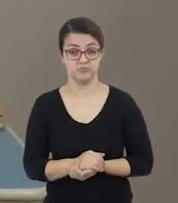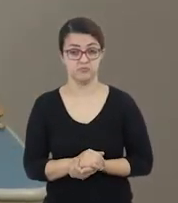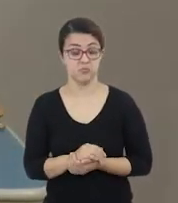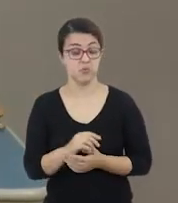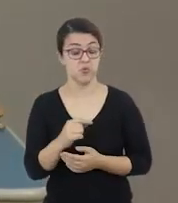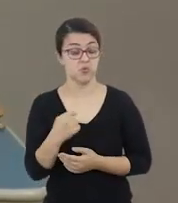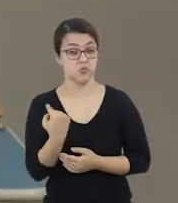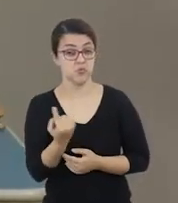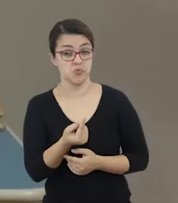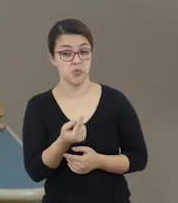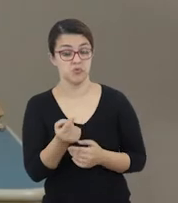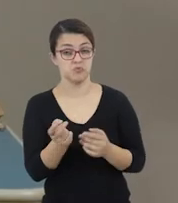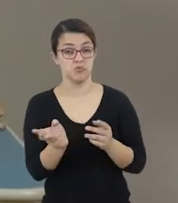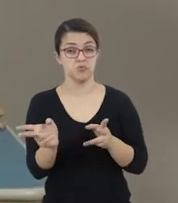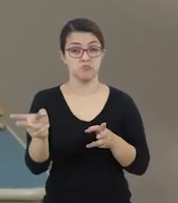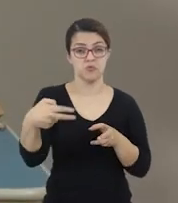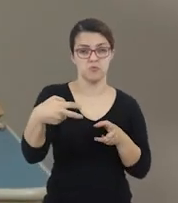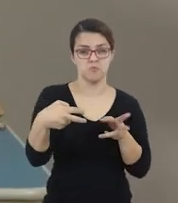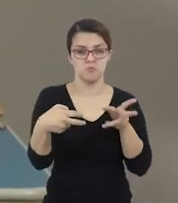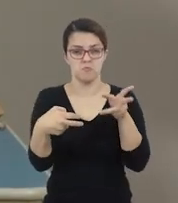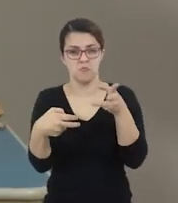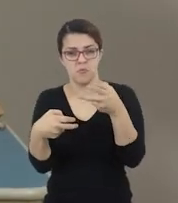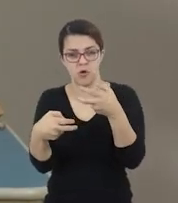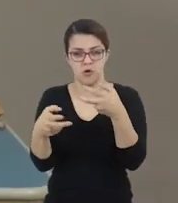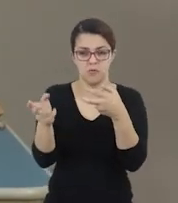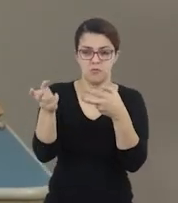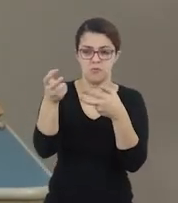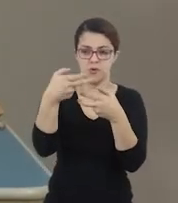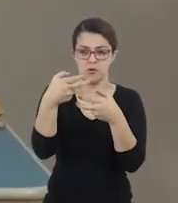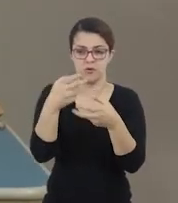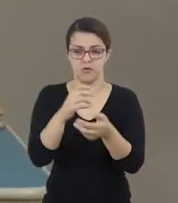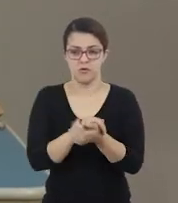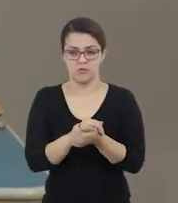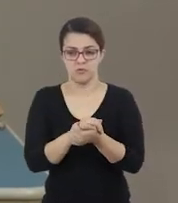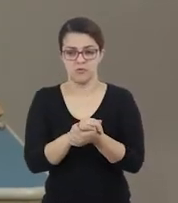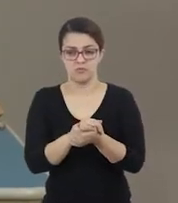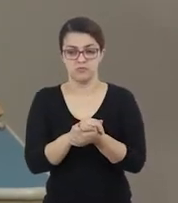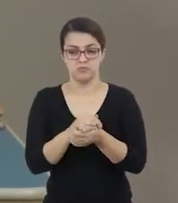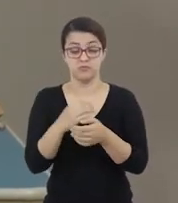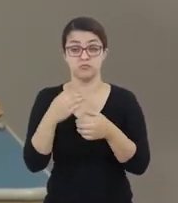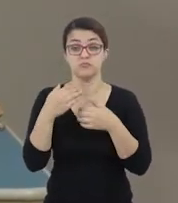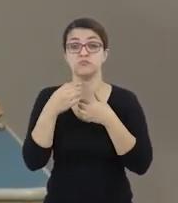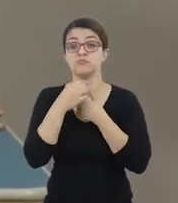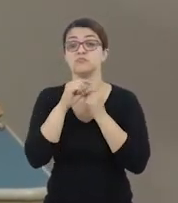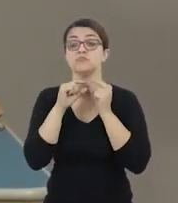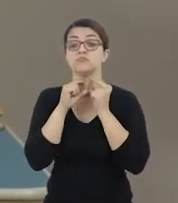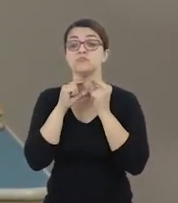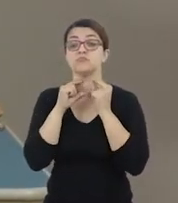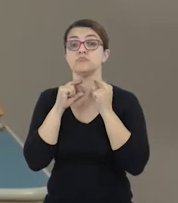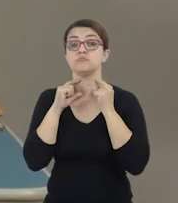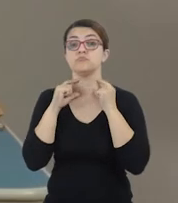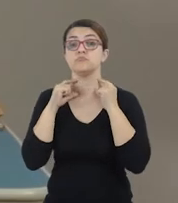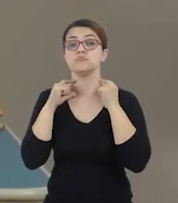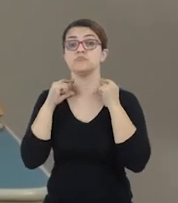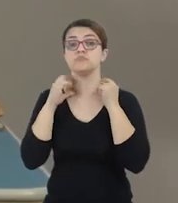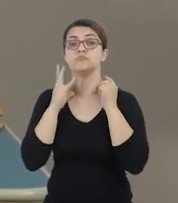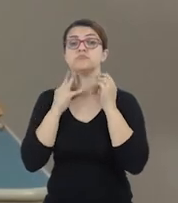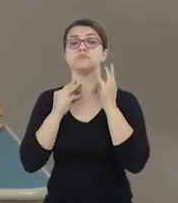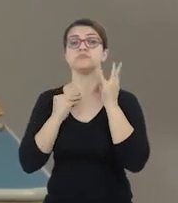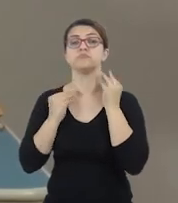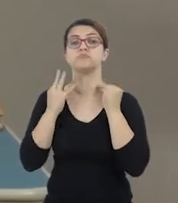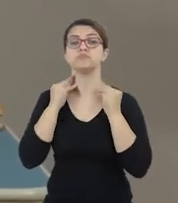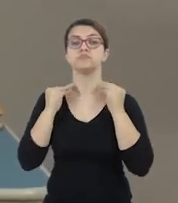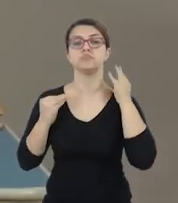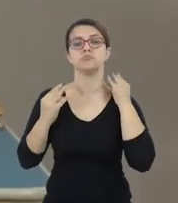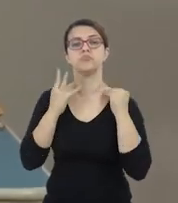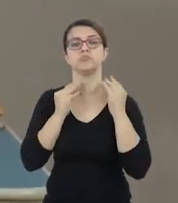bicho preguiça de coleira. Ele é assim denominado porque ao redor do seu pescoço é uma penugem mais